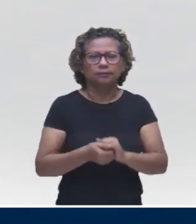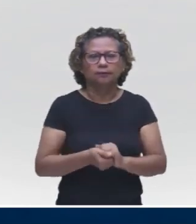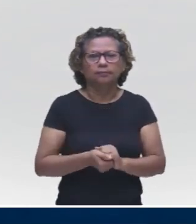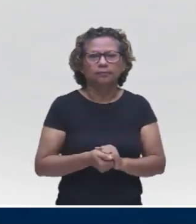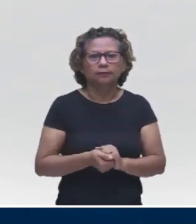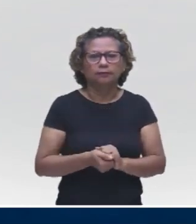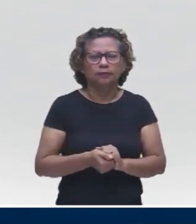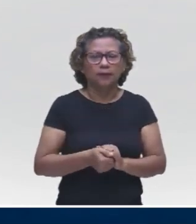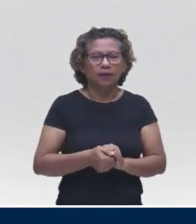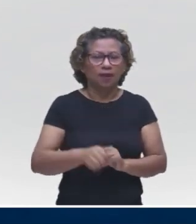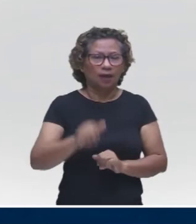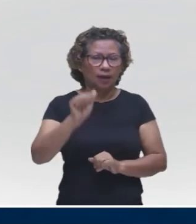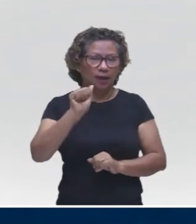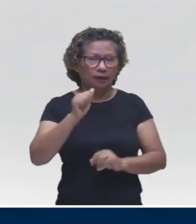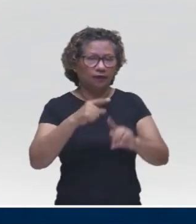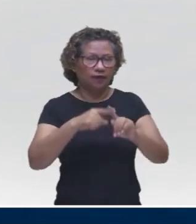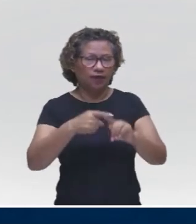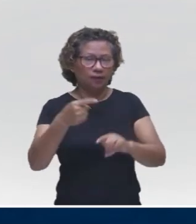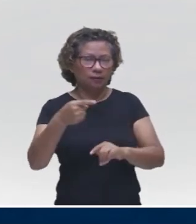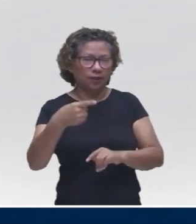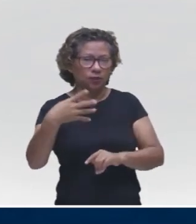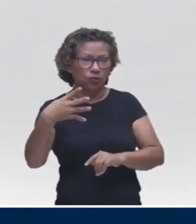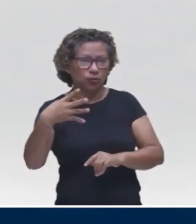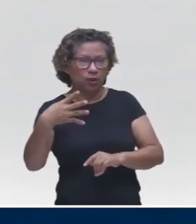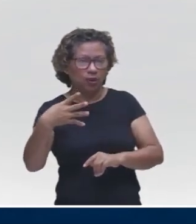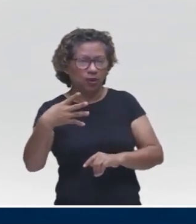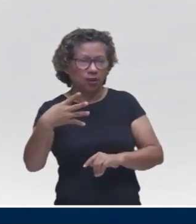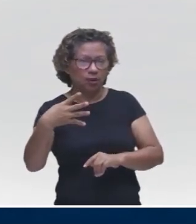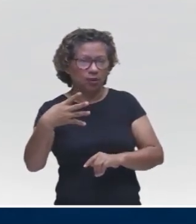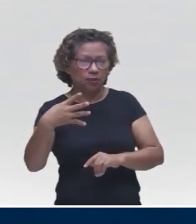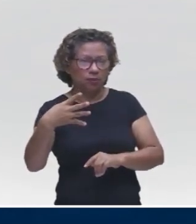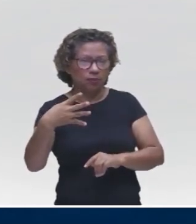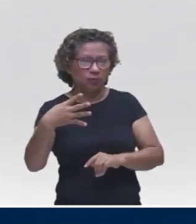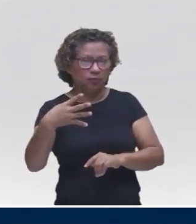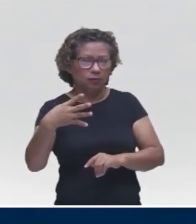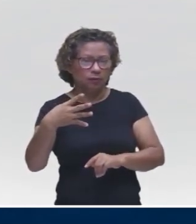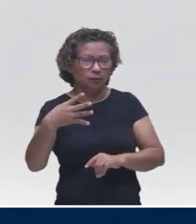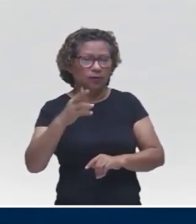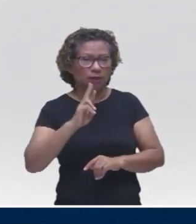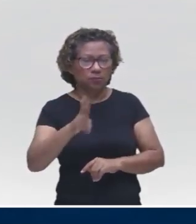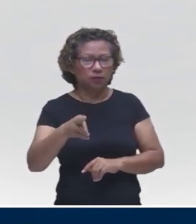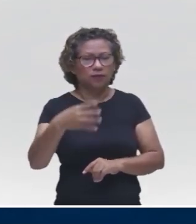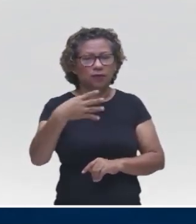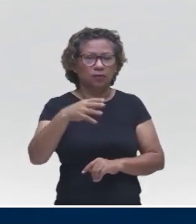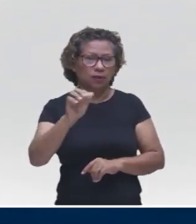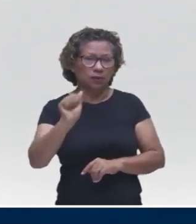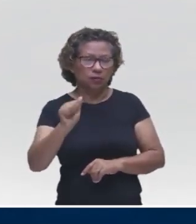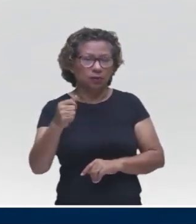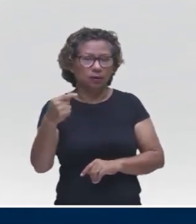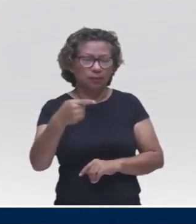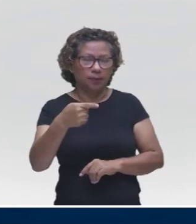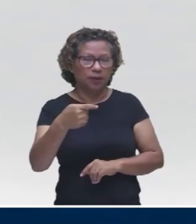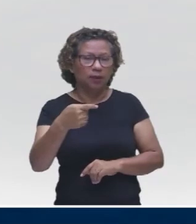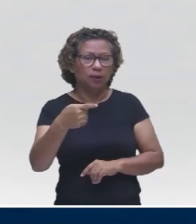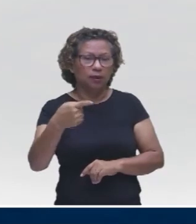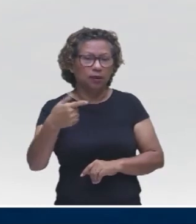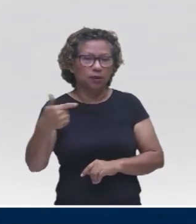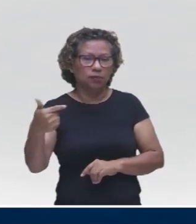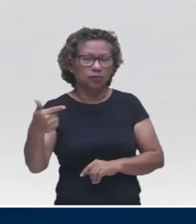A vezes menos 4, menos 4A. Se é mais, conserva o sinal de dentro, fica negativo.